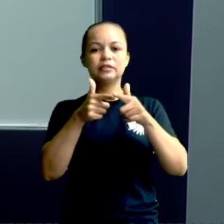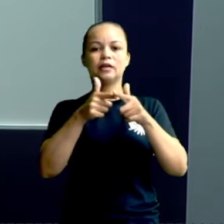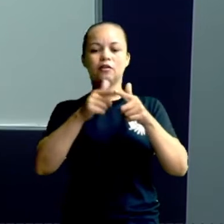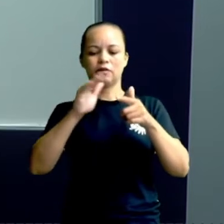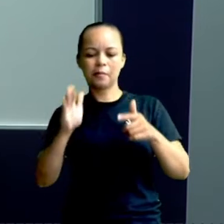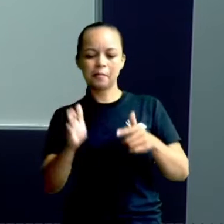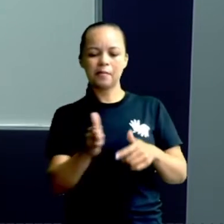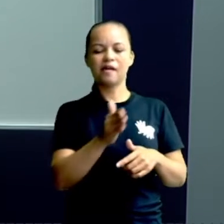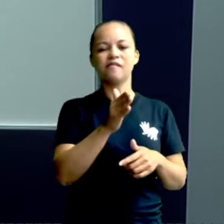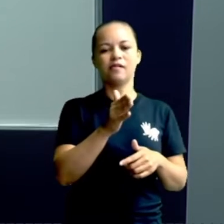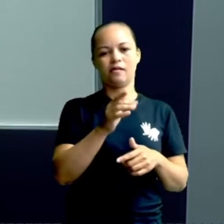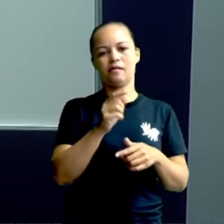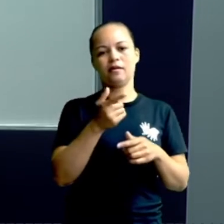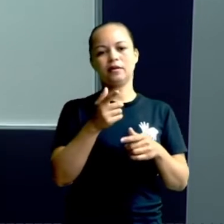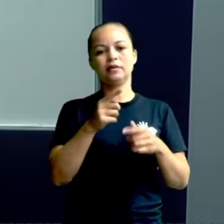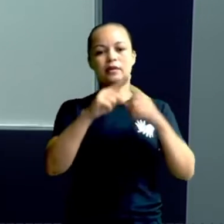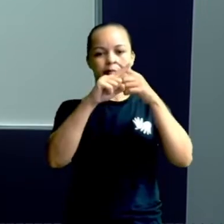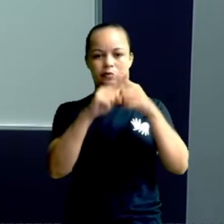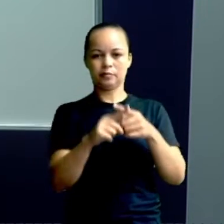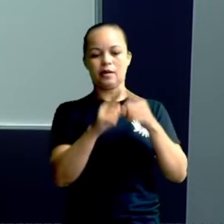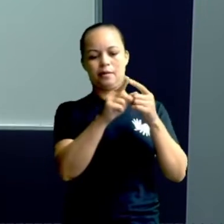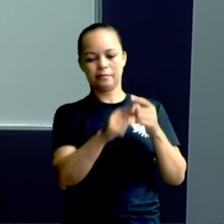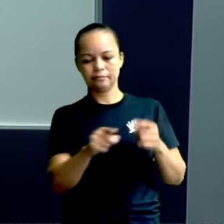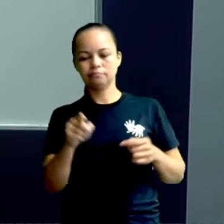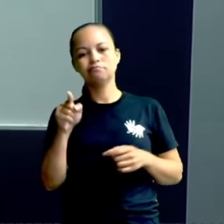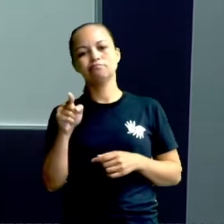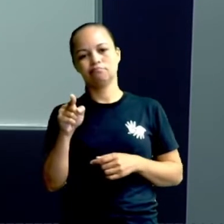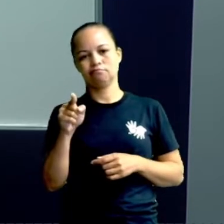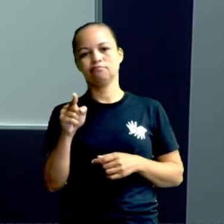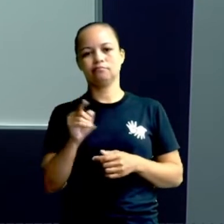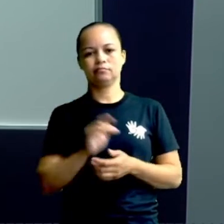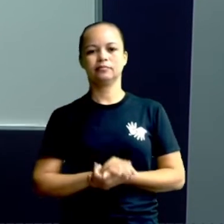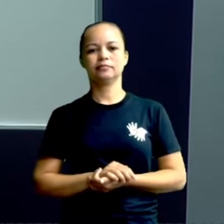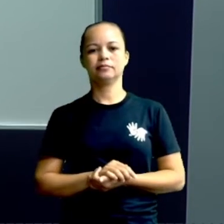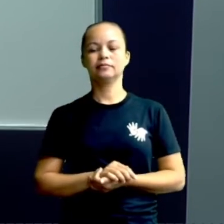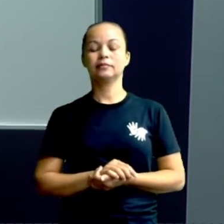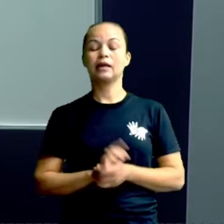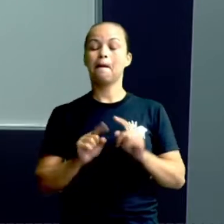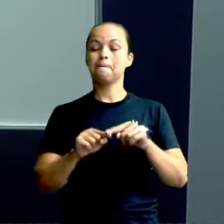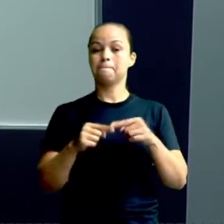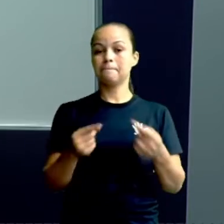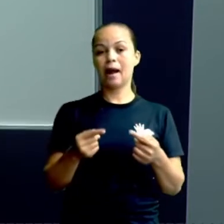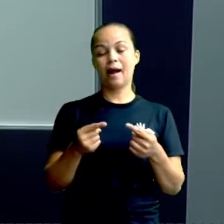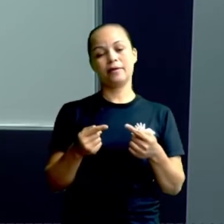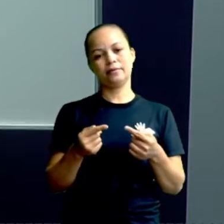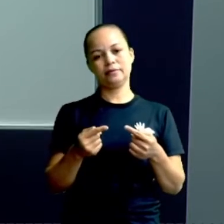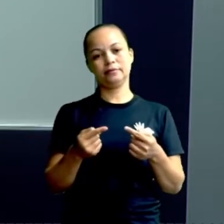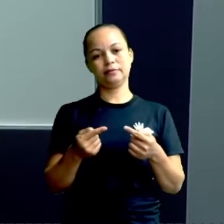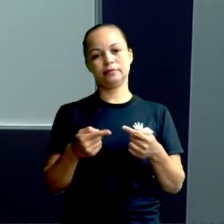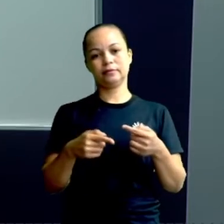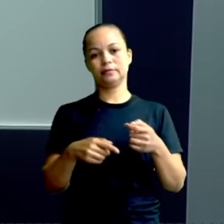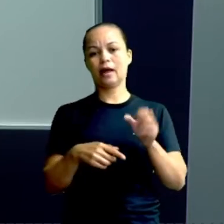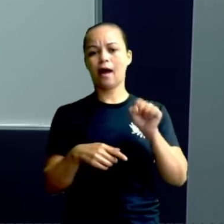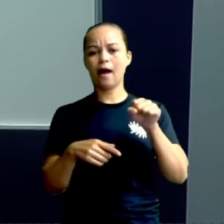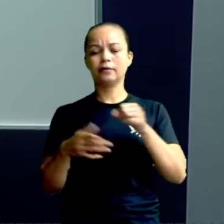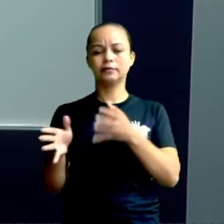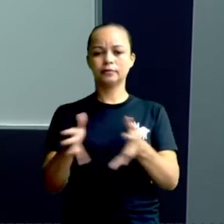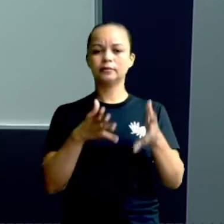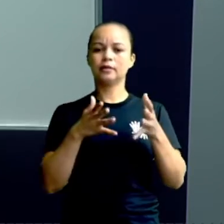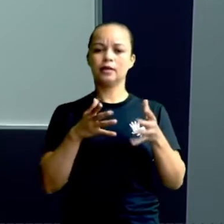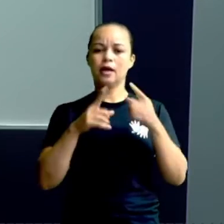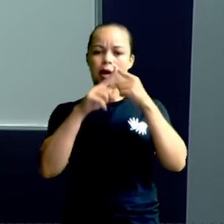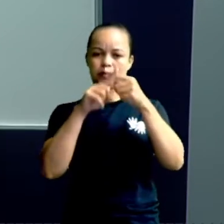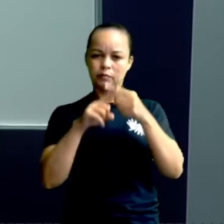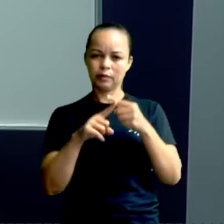para frente. Na multiplicação, a vírgula vai para trás. Mas, mesmo assim, eu vou fazer a